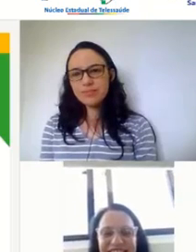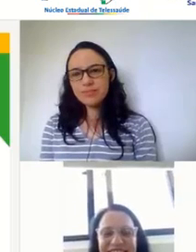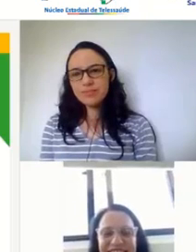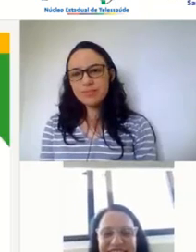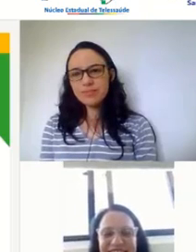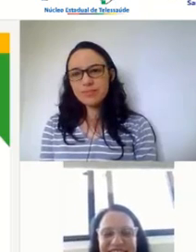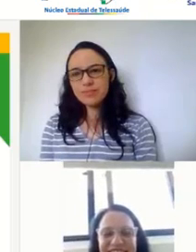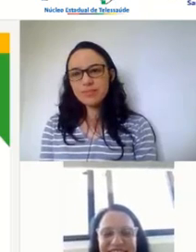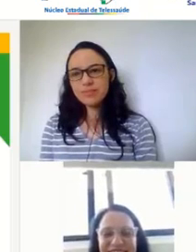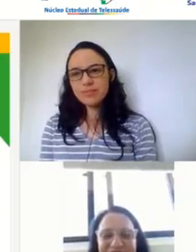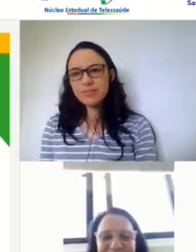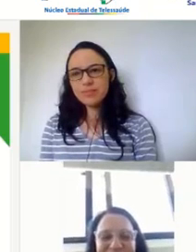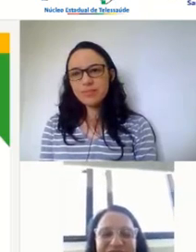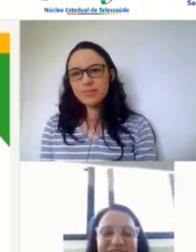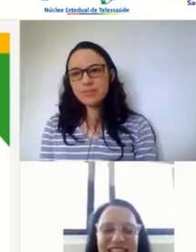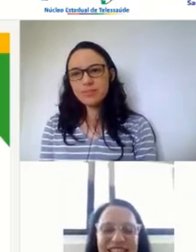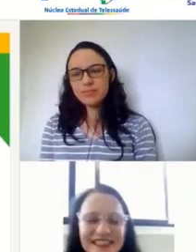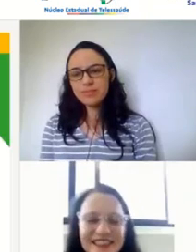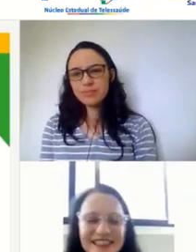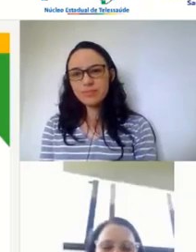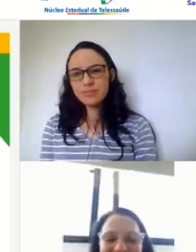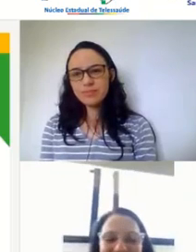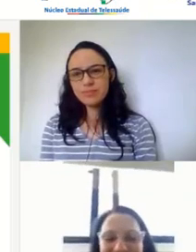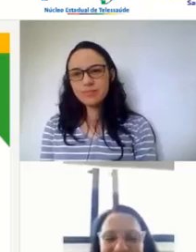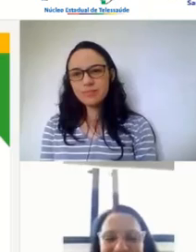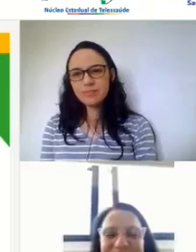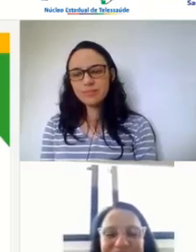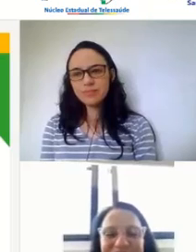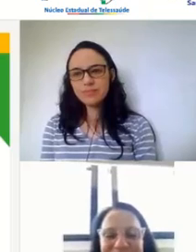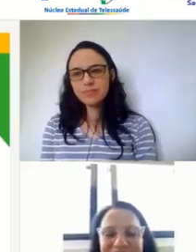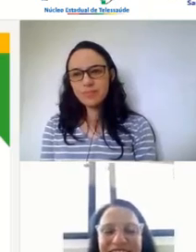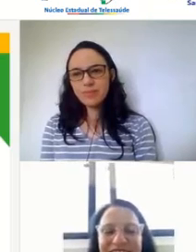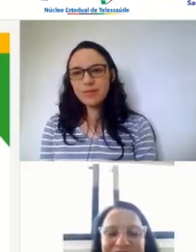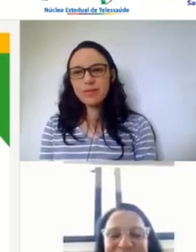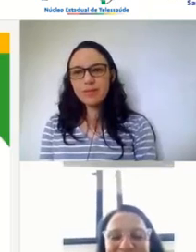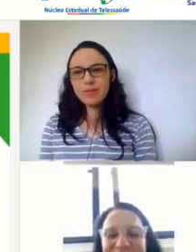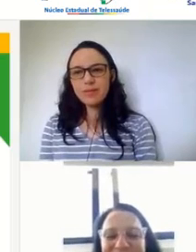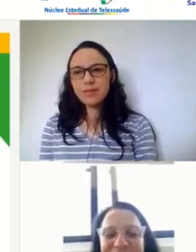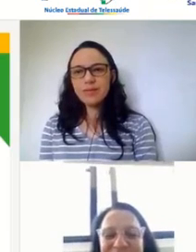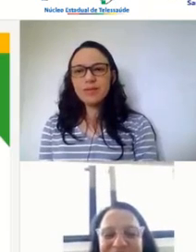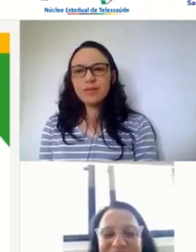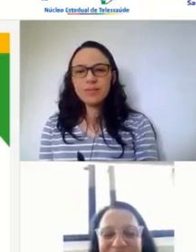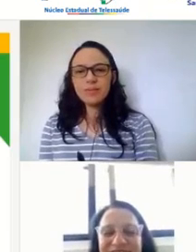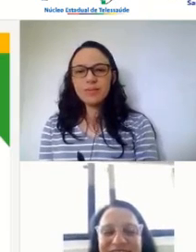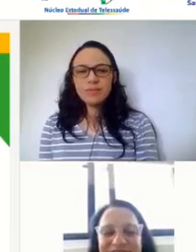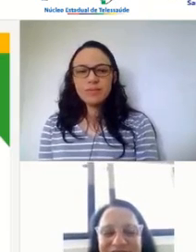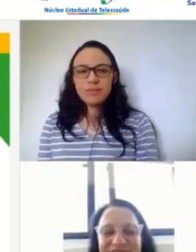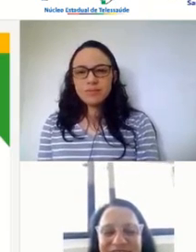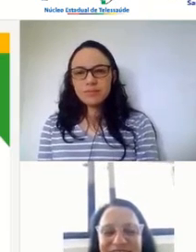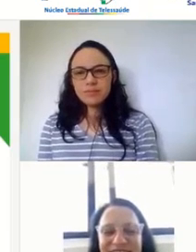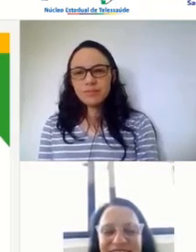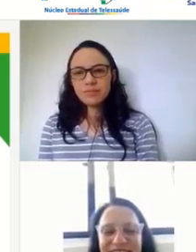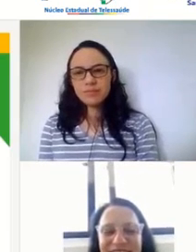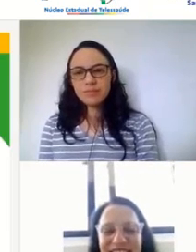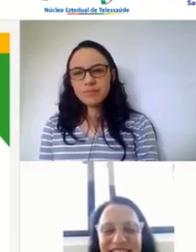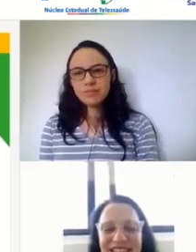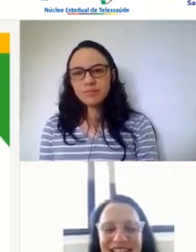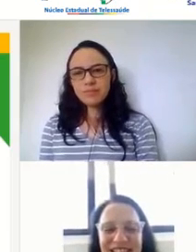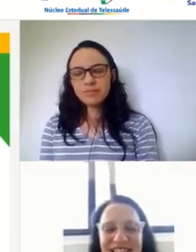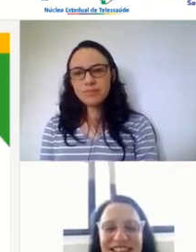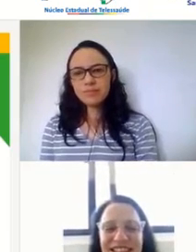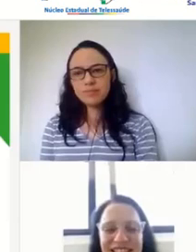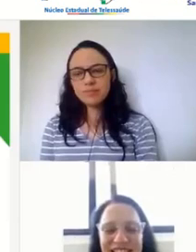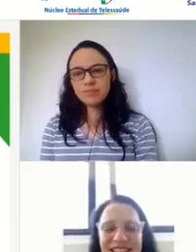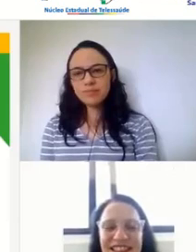então é isso eu acho que a gente tem muita coisa para caminhar juntos para aprender esses vídeos que a gente